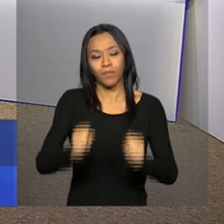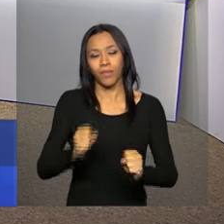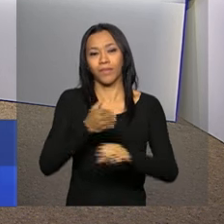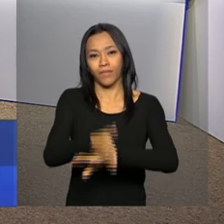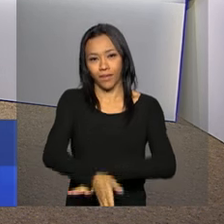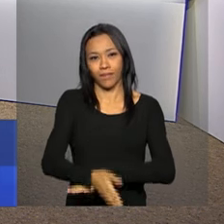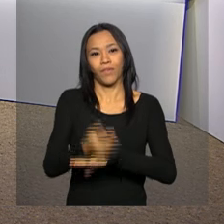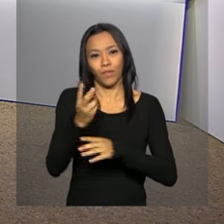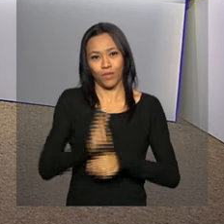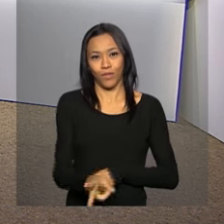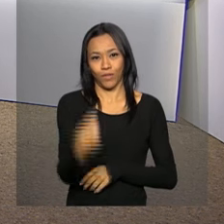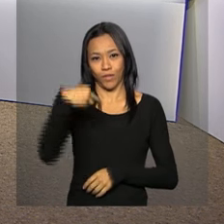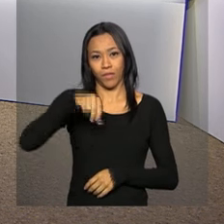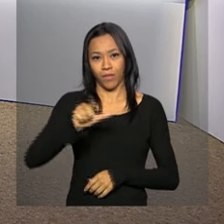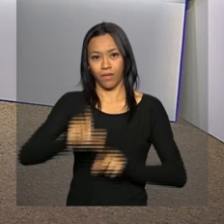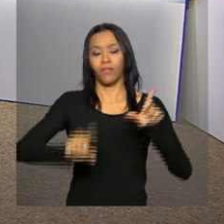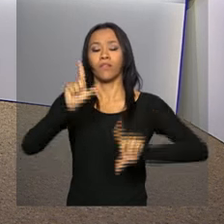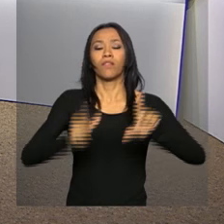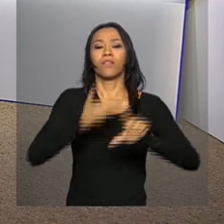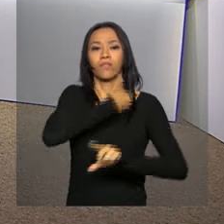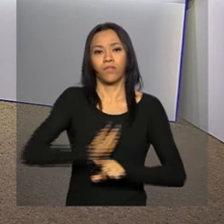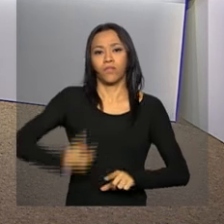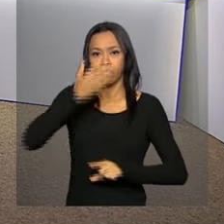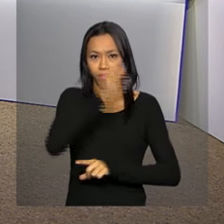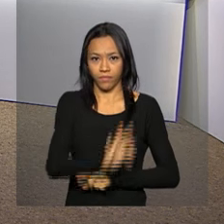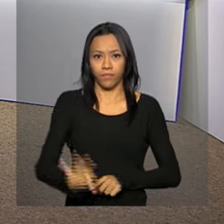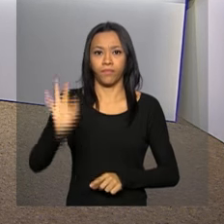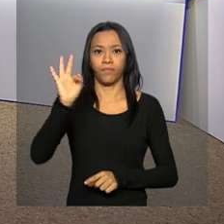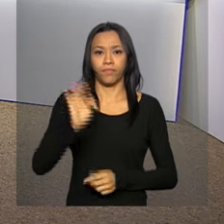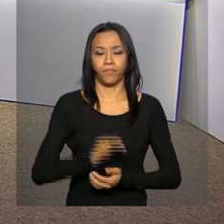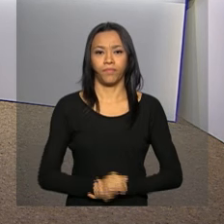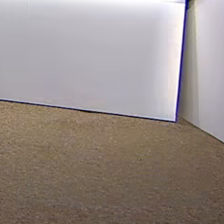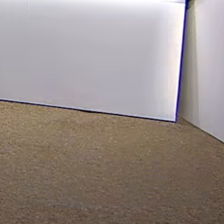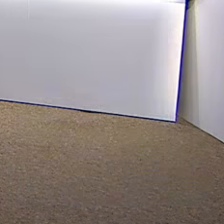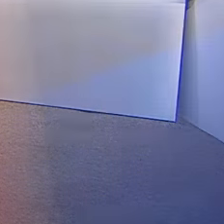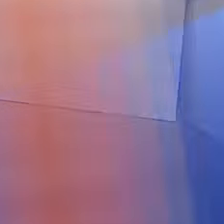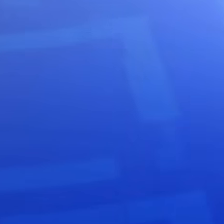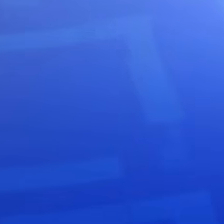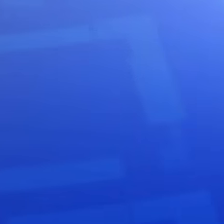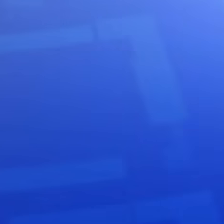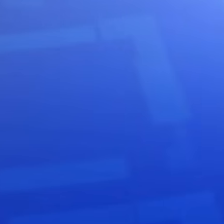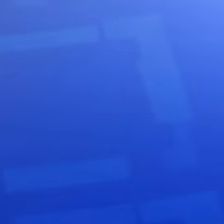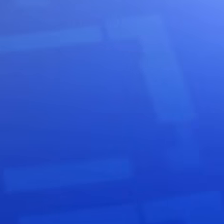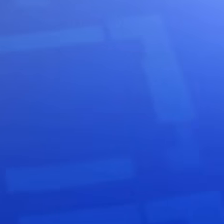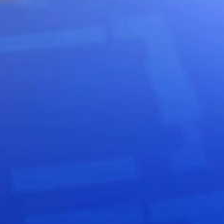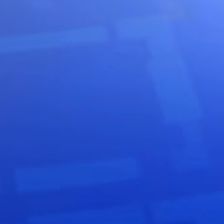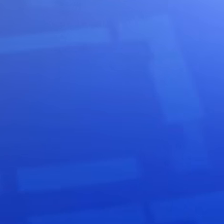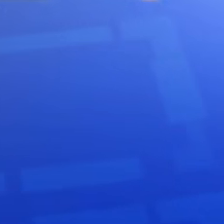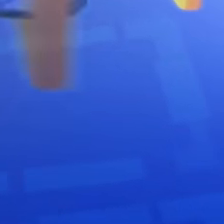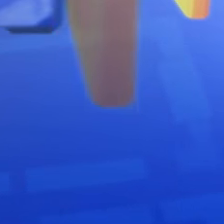facebook.com/tvnbr. Continue com a gente, a NBR, a TV do Governo Federal.